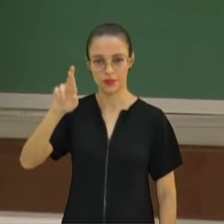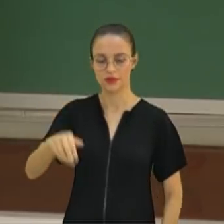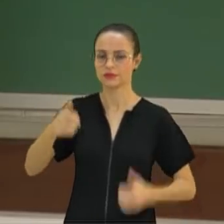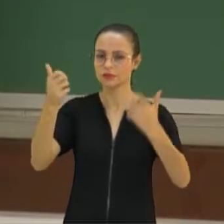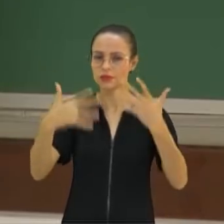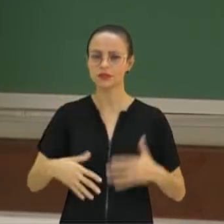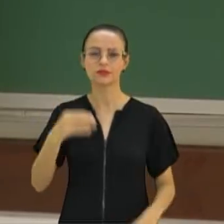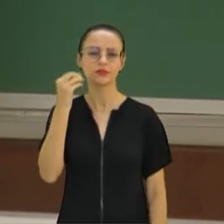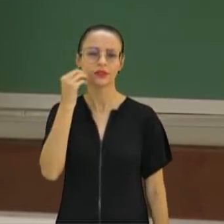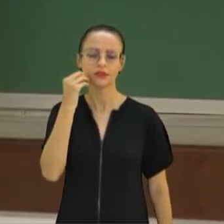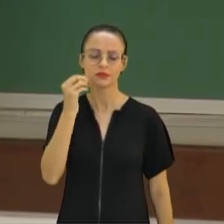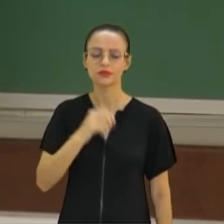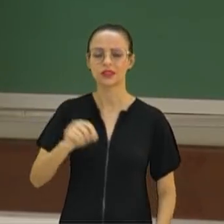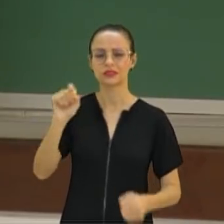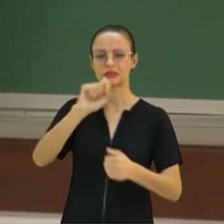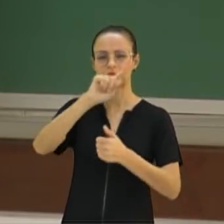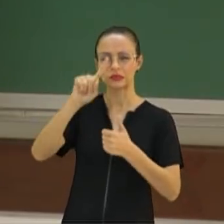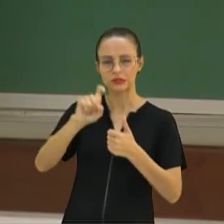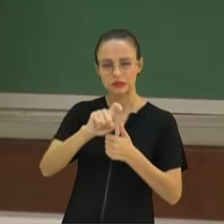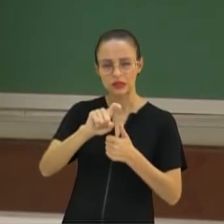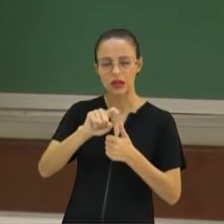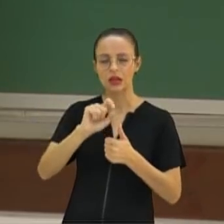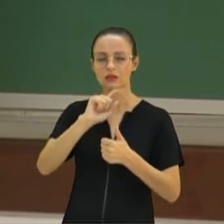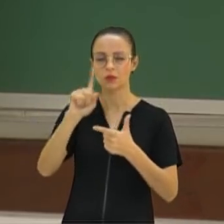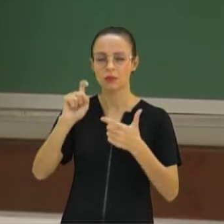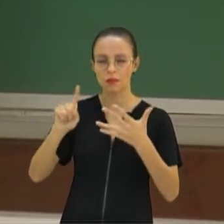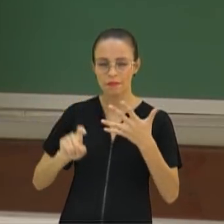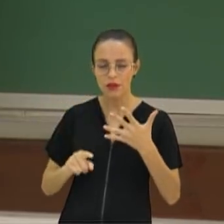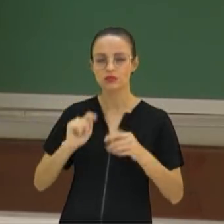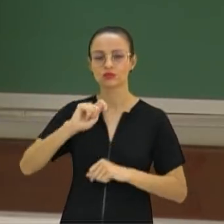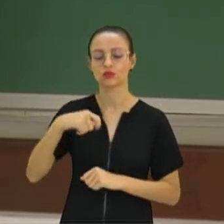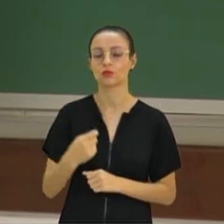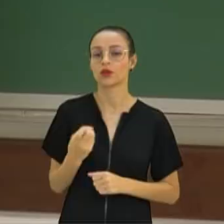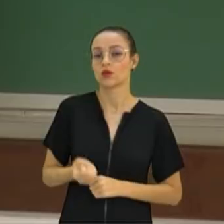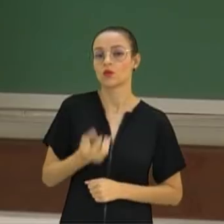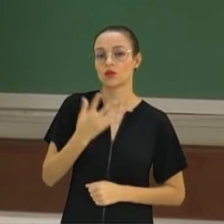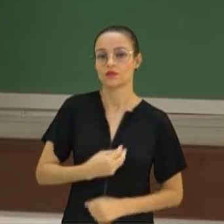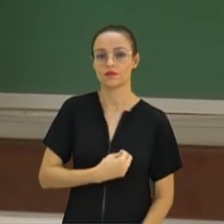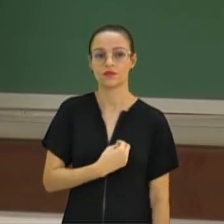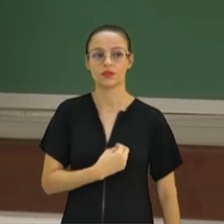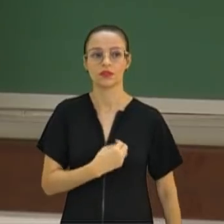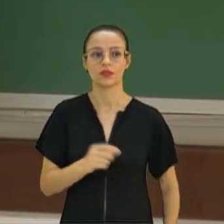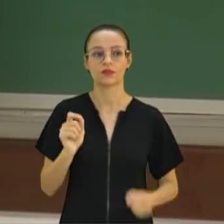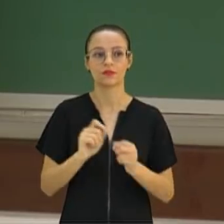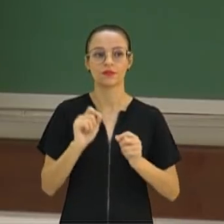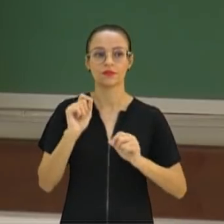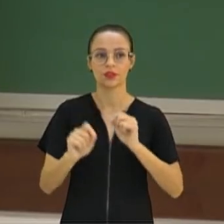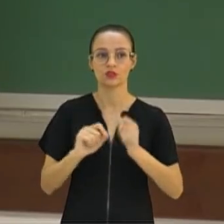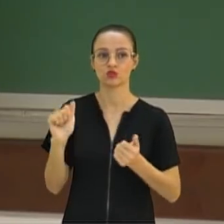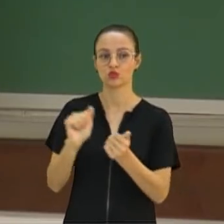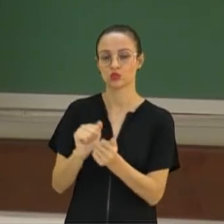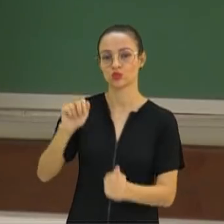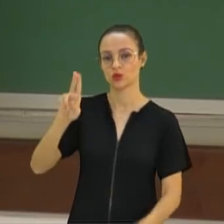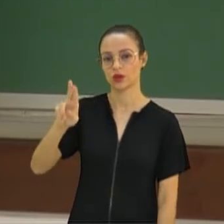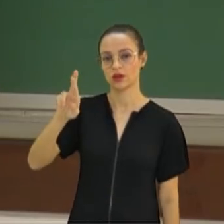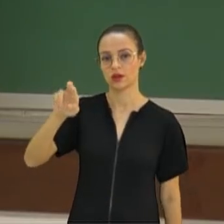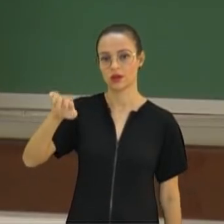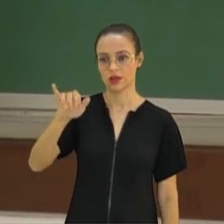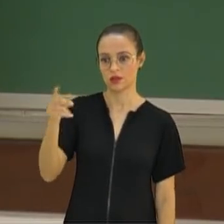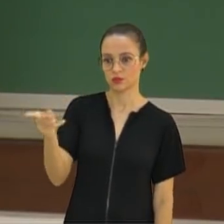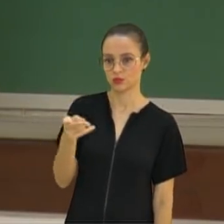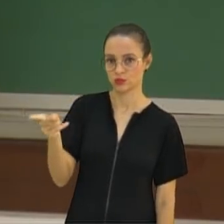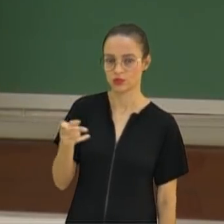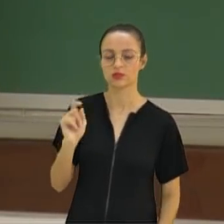essa hipótese de Oparin, né, sobre a origem da vida. Né? Então, o que eles construíram? Né? Miller e Urey. Eles